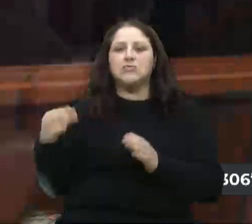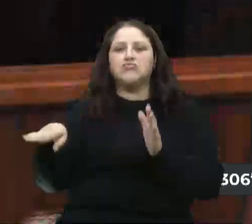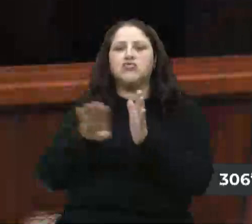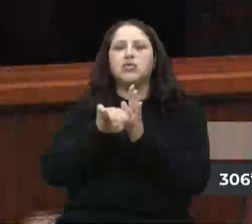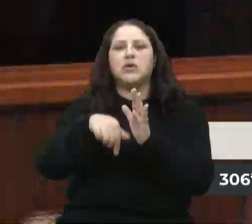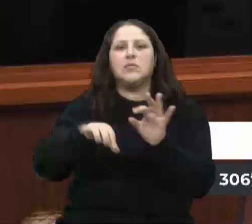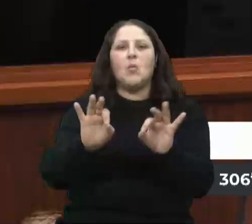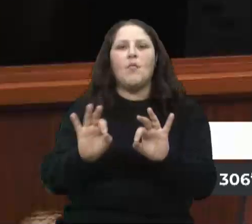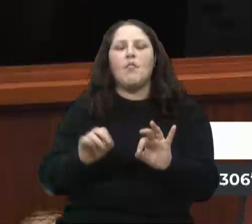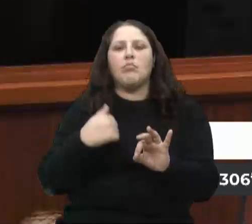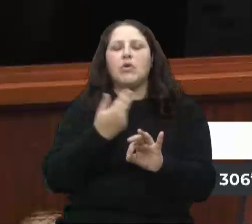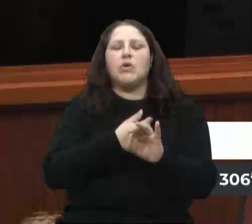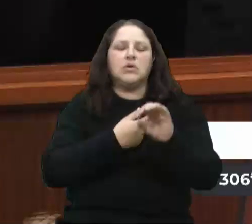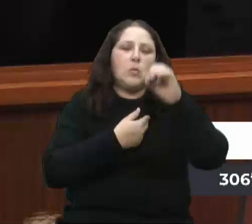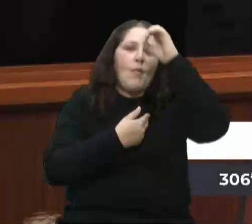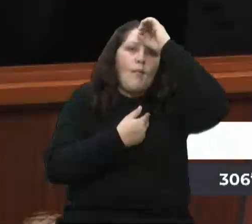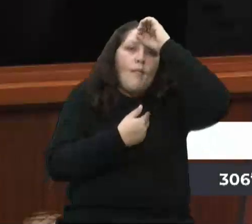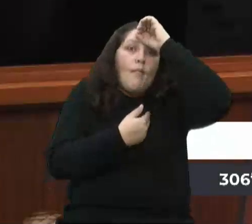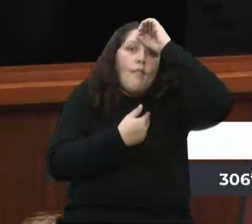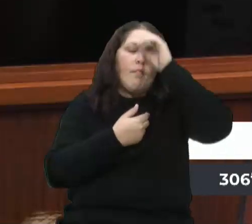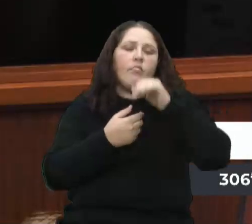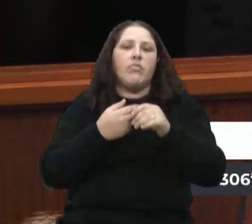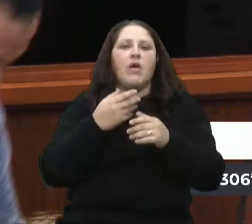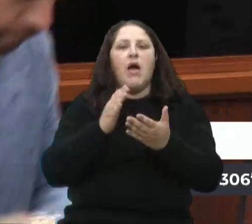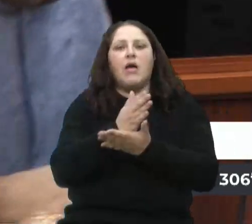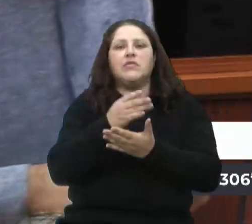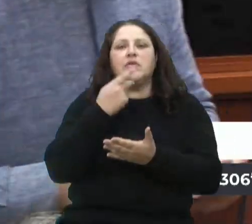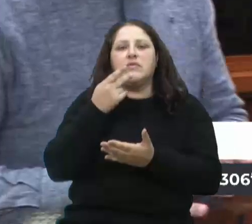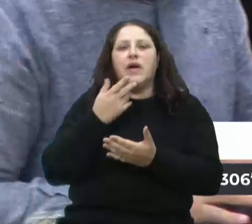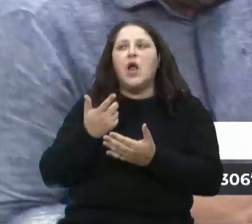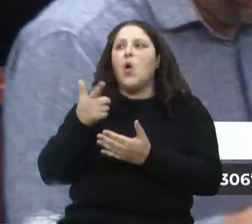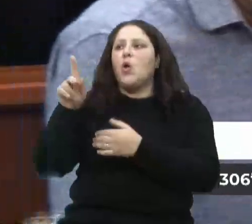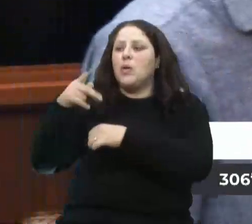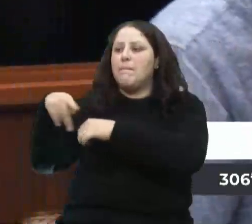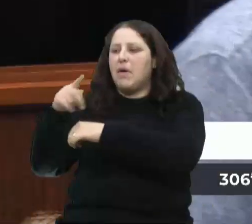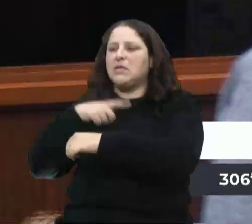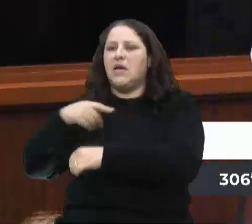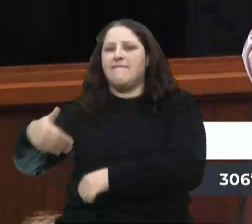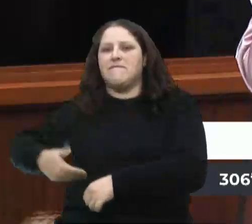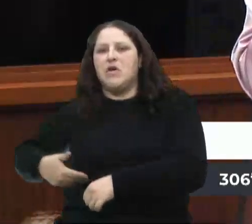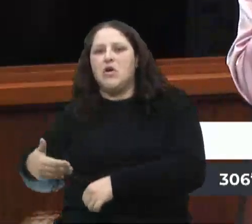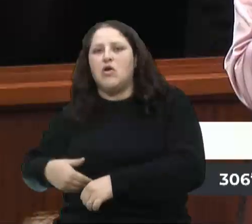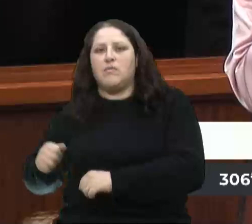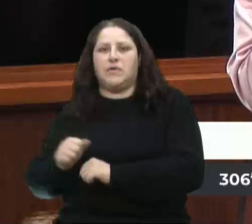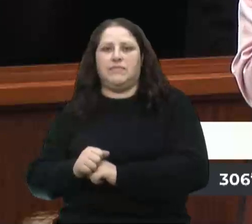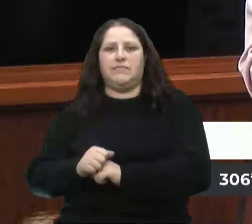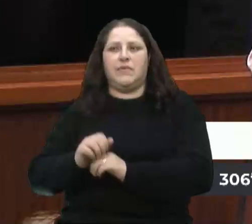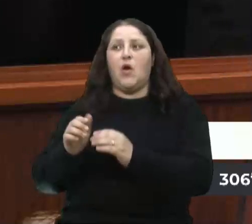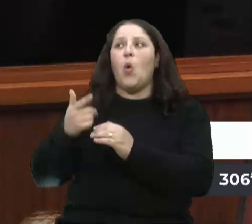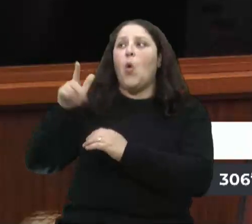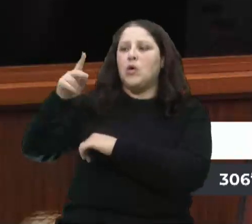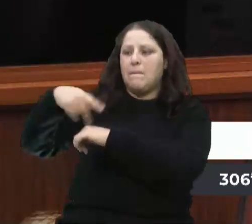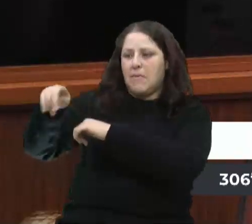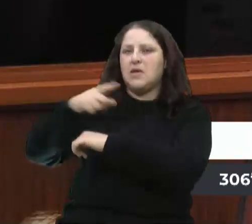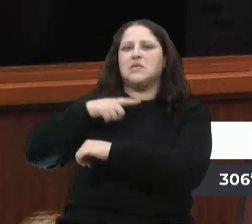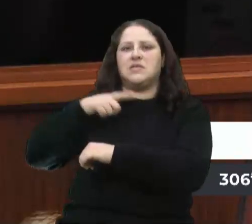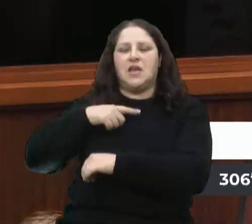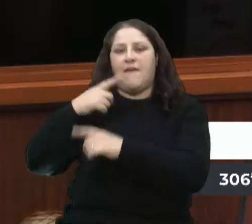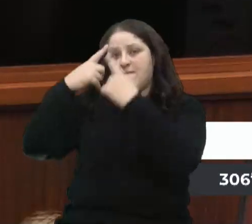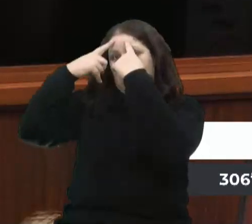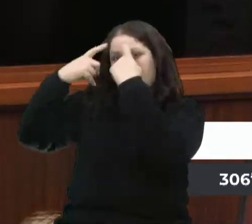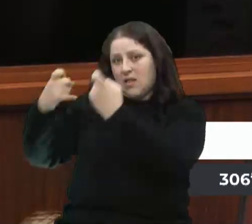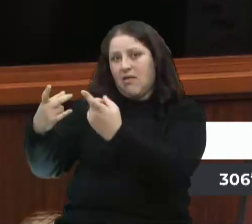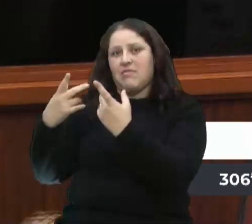a gente fala que a fome está acontecendo lá fora, que a intolerância acontece lá fora, que nós